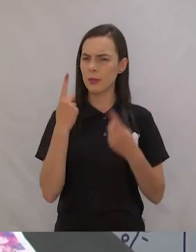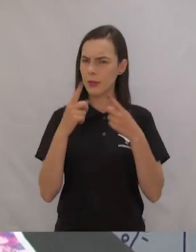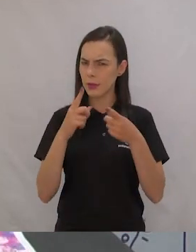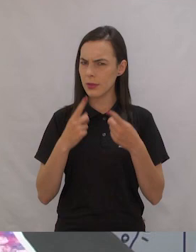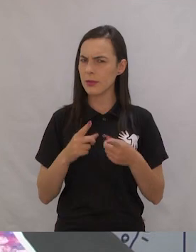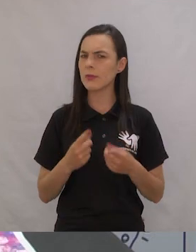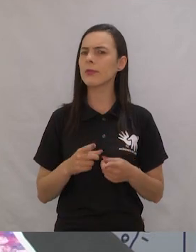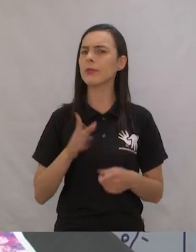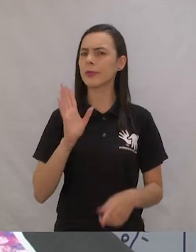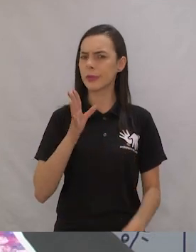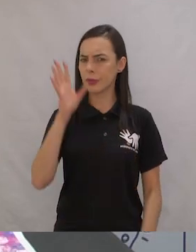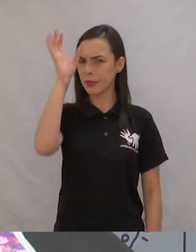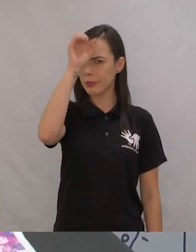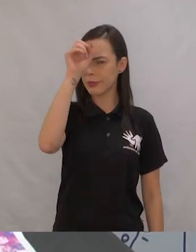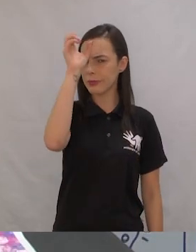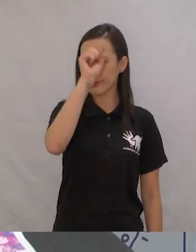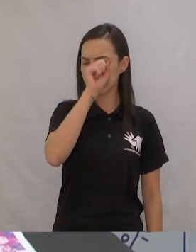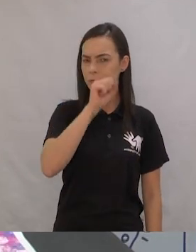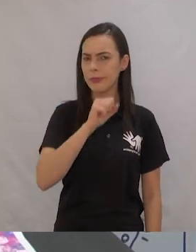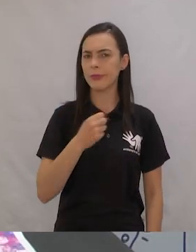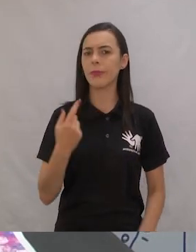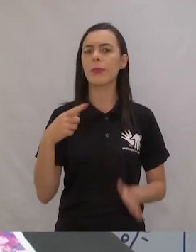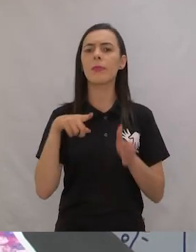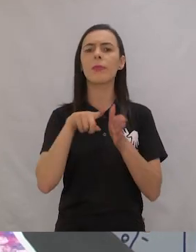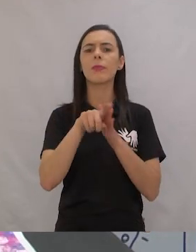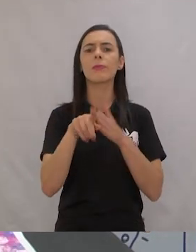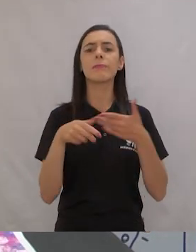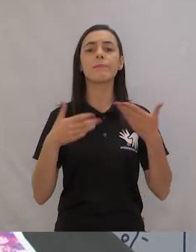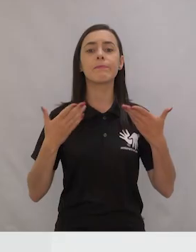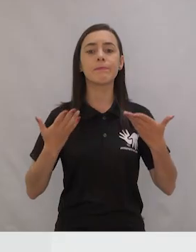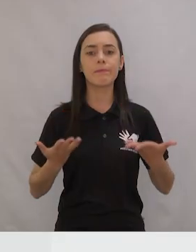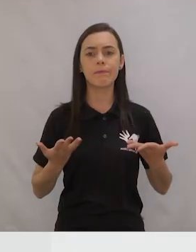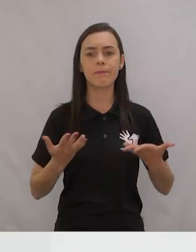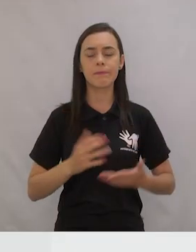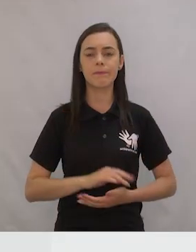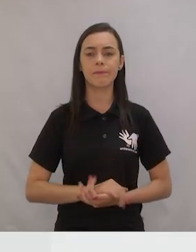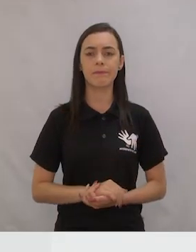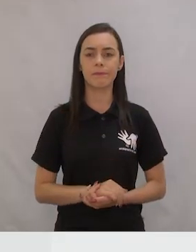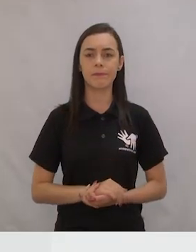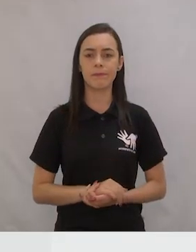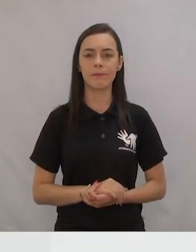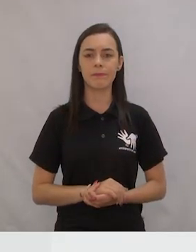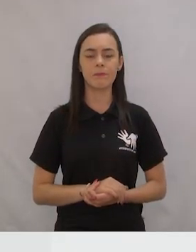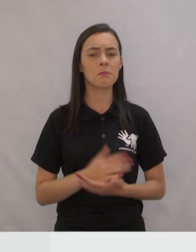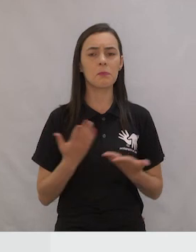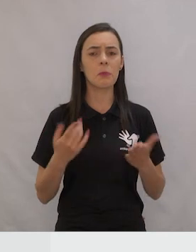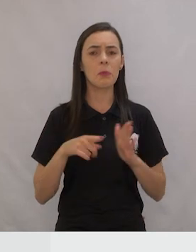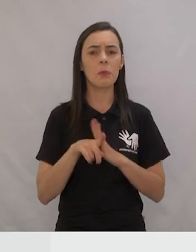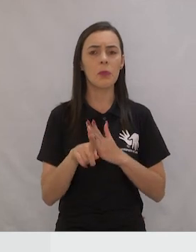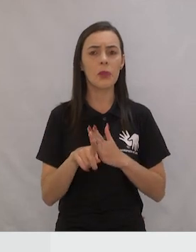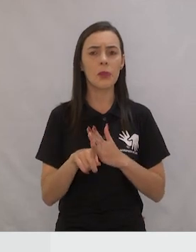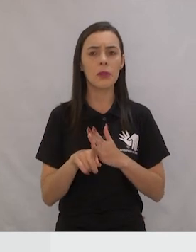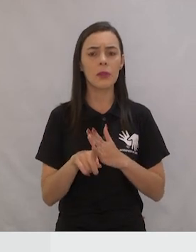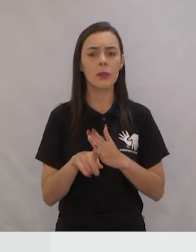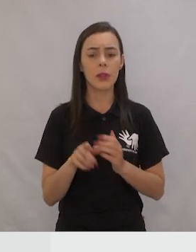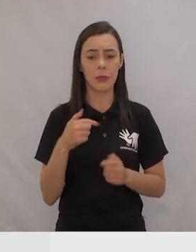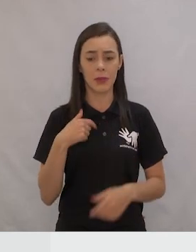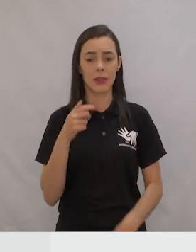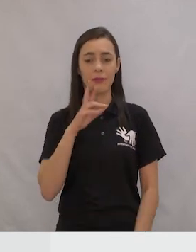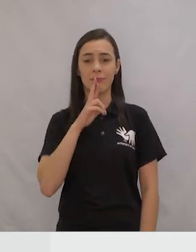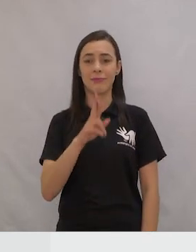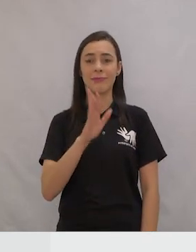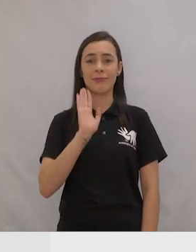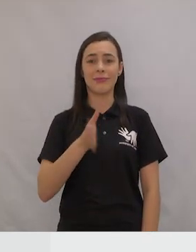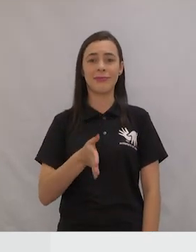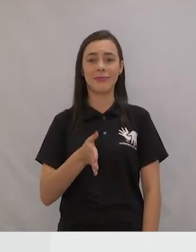gente aprendeu. Qual é a pergunta? Qual é a pergunta? Opa,